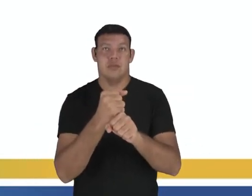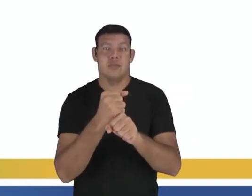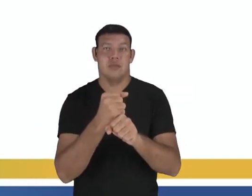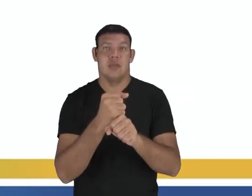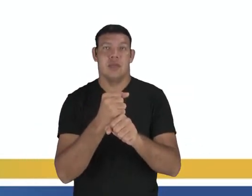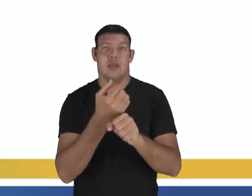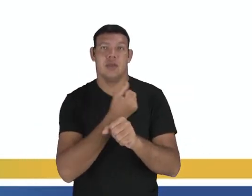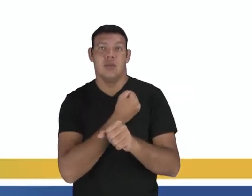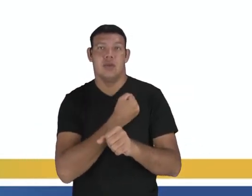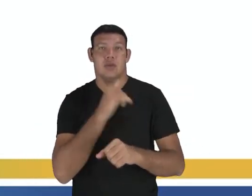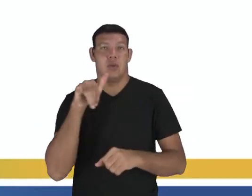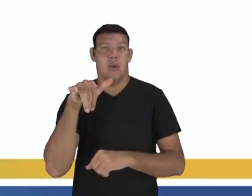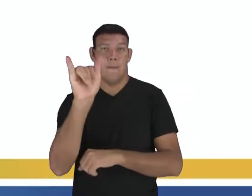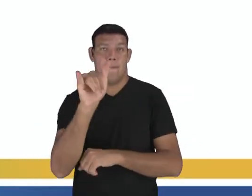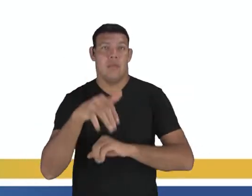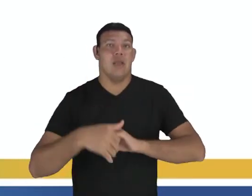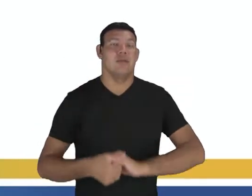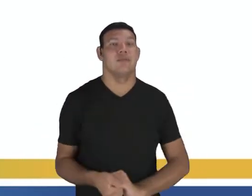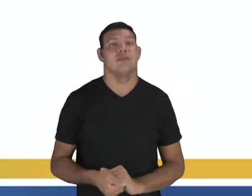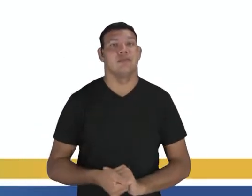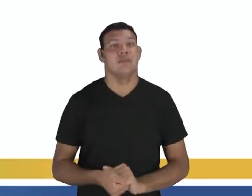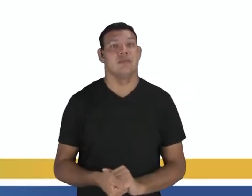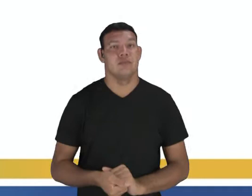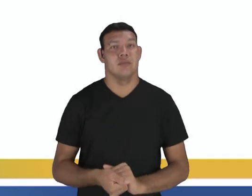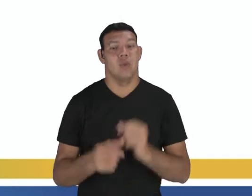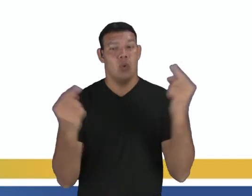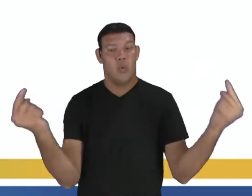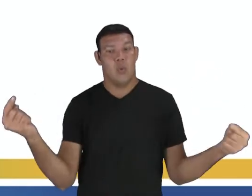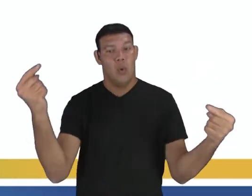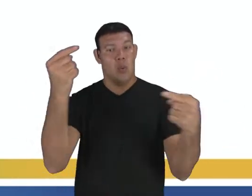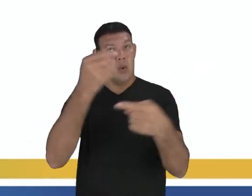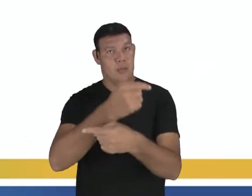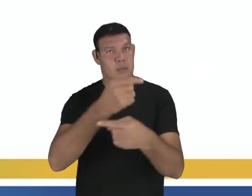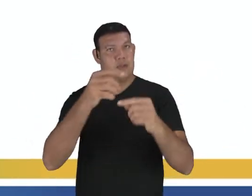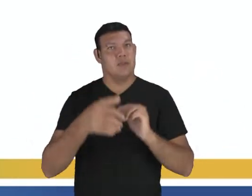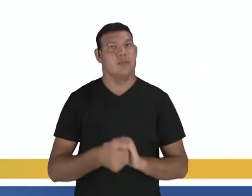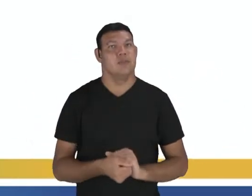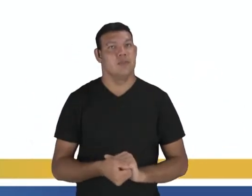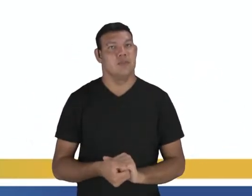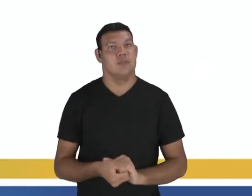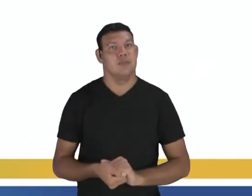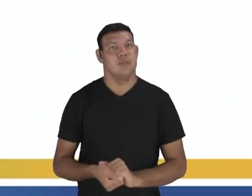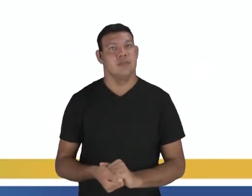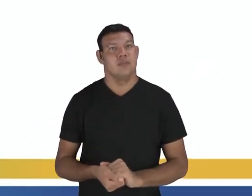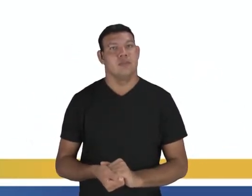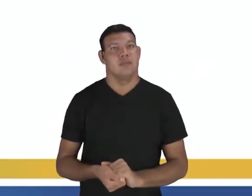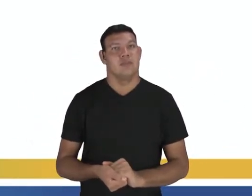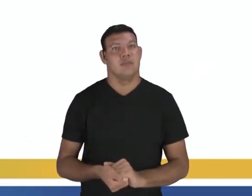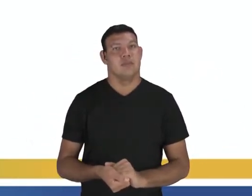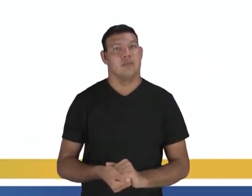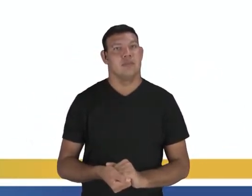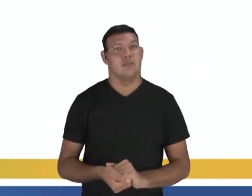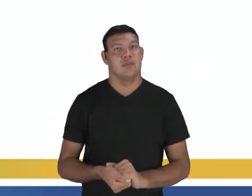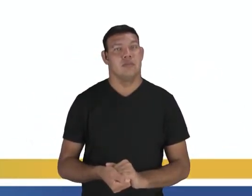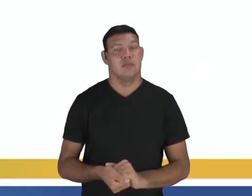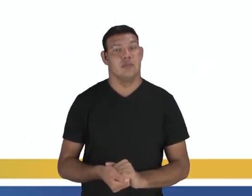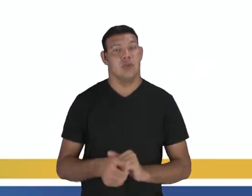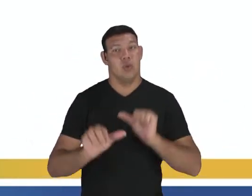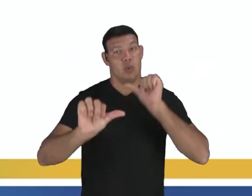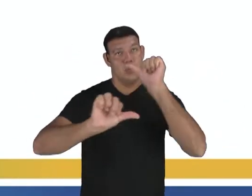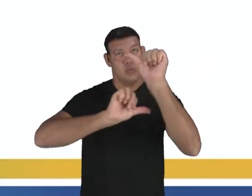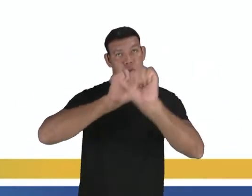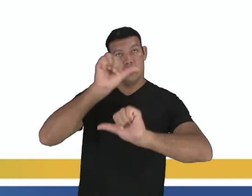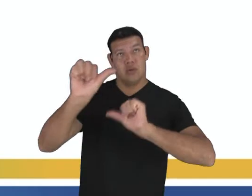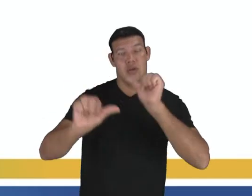seria a linguagem algébrica? Olha só, o oposto. Na hora que nós formos passar da linguagem comum